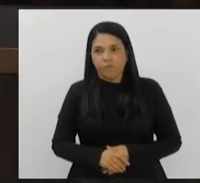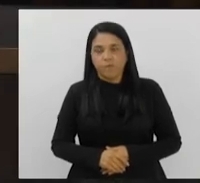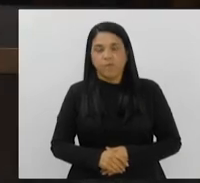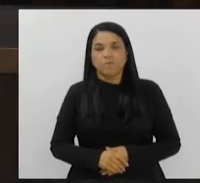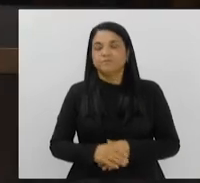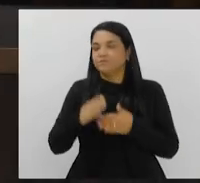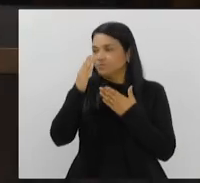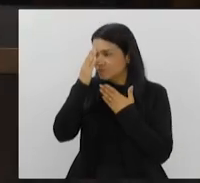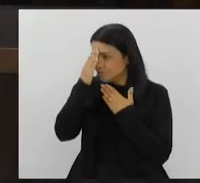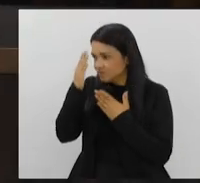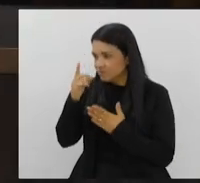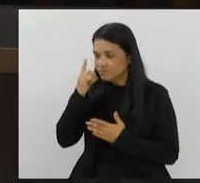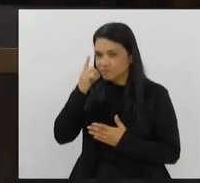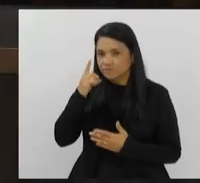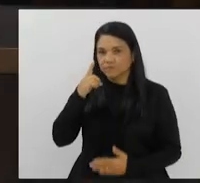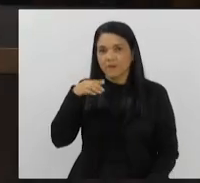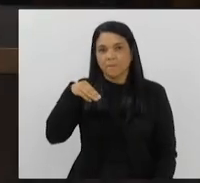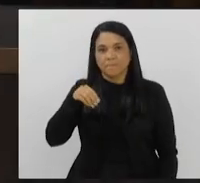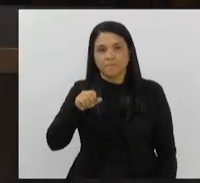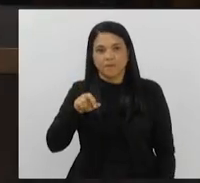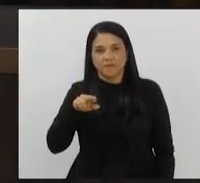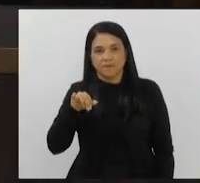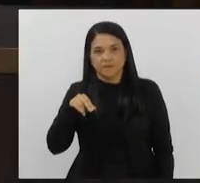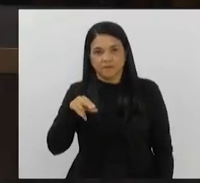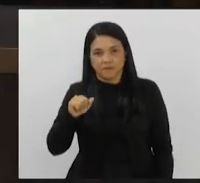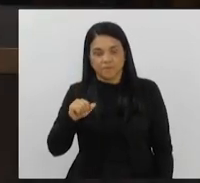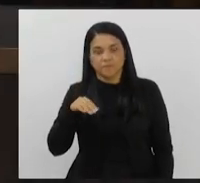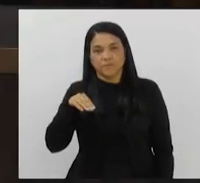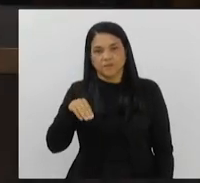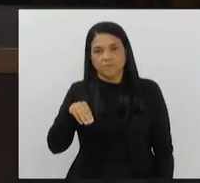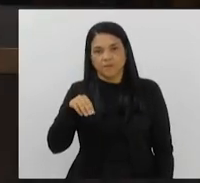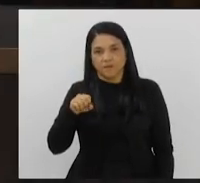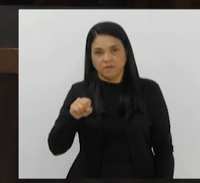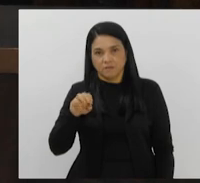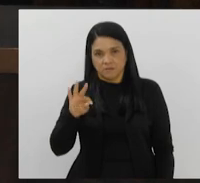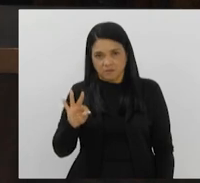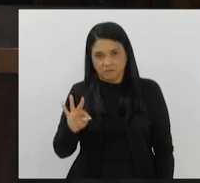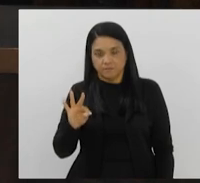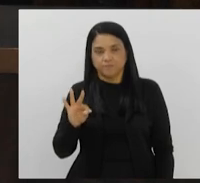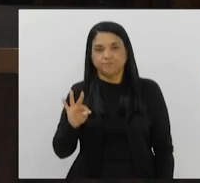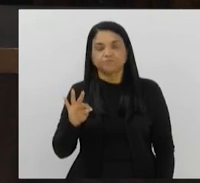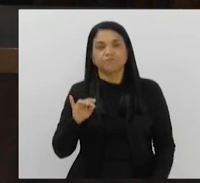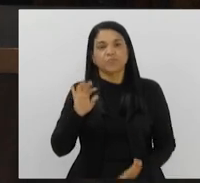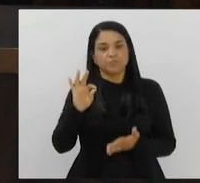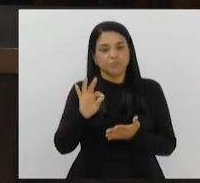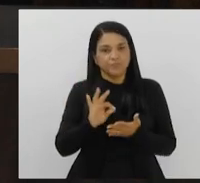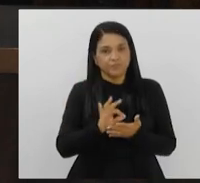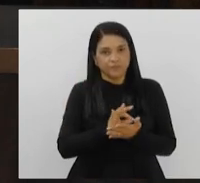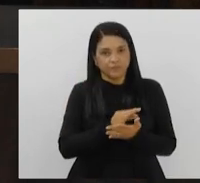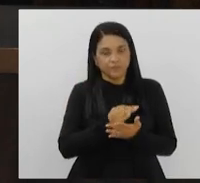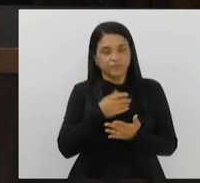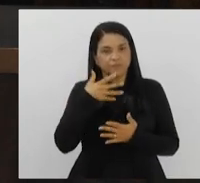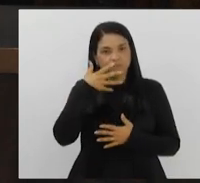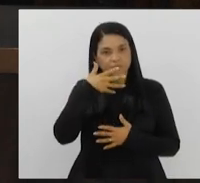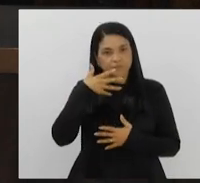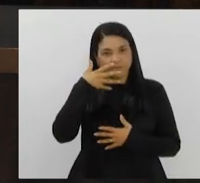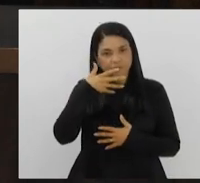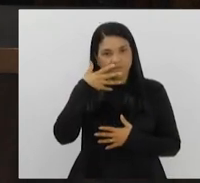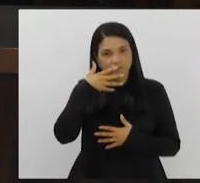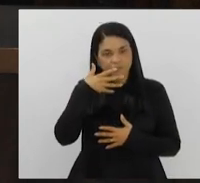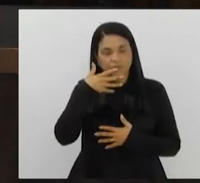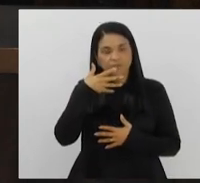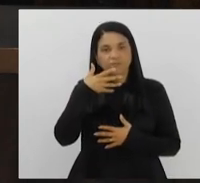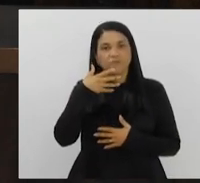Obrigado, nossa nobre deputada Marina, do MST. Nosso próximo orador aqui, Alan